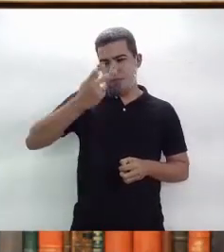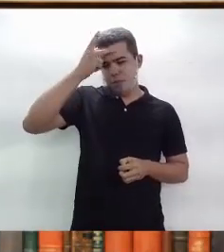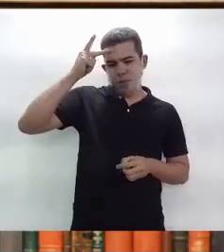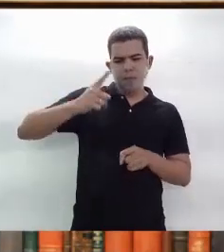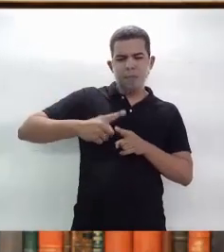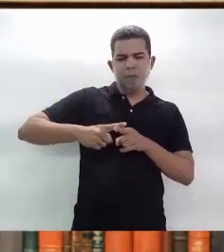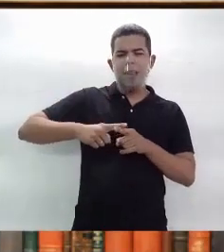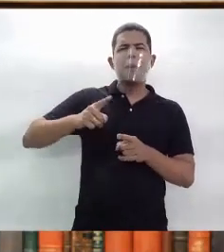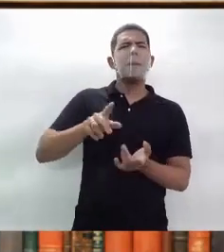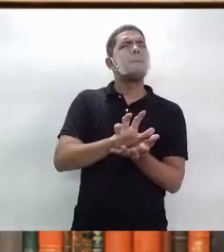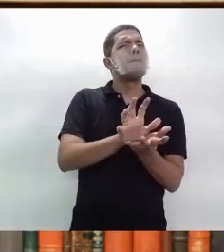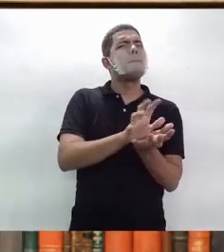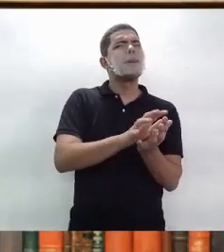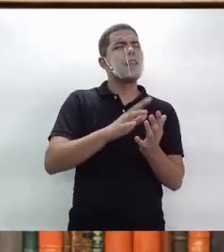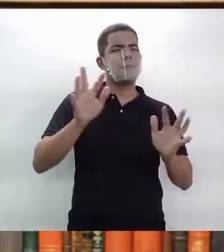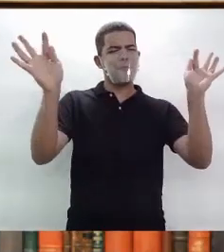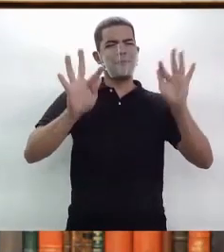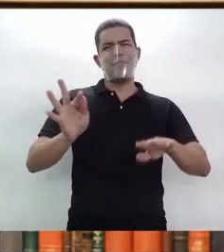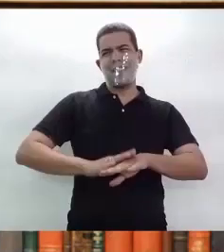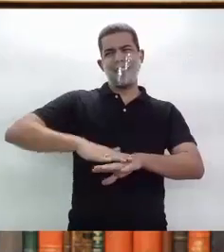Pernambuco é mais feliz?